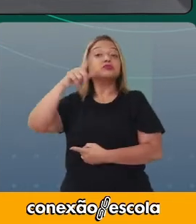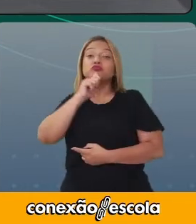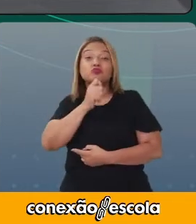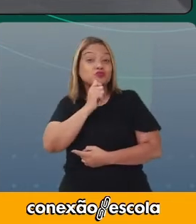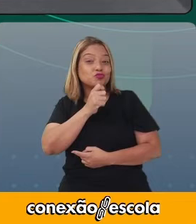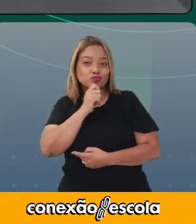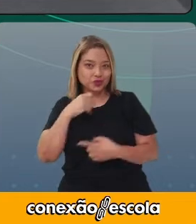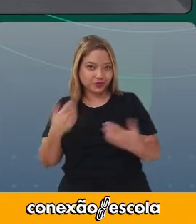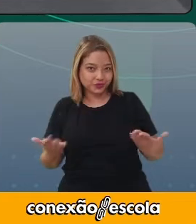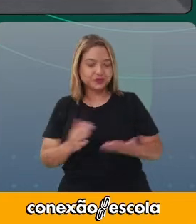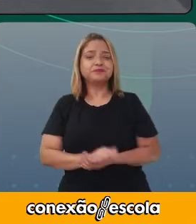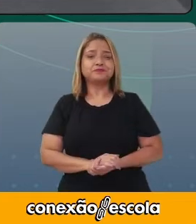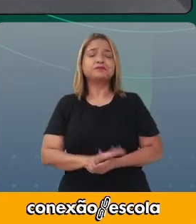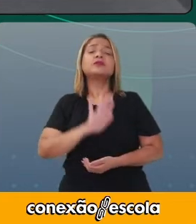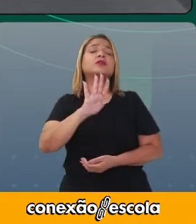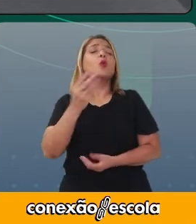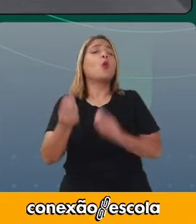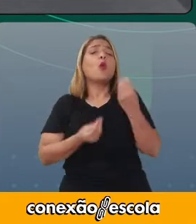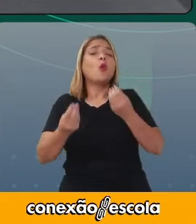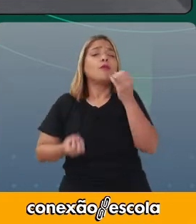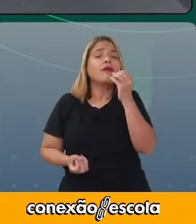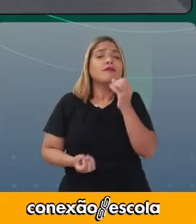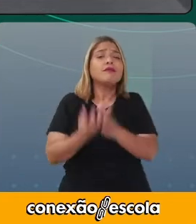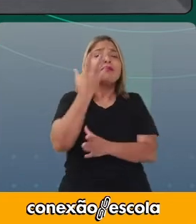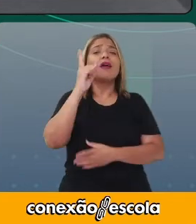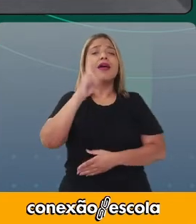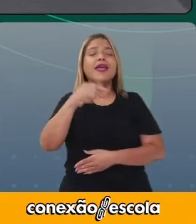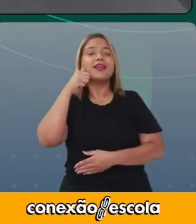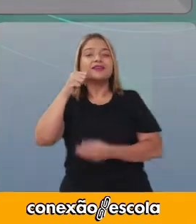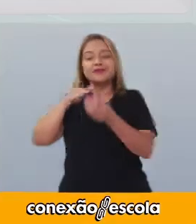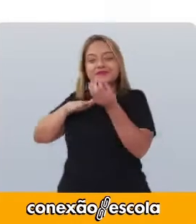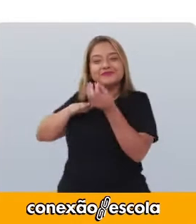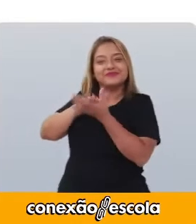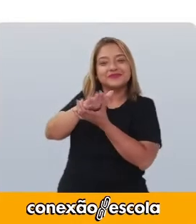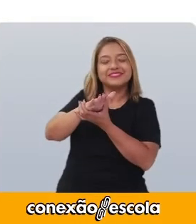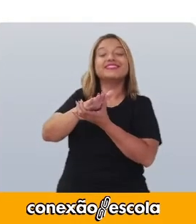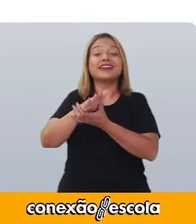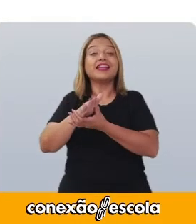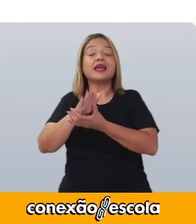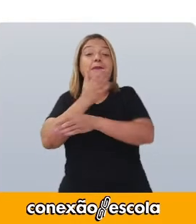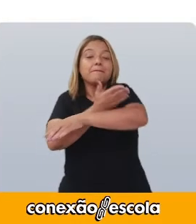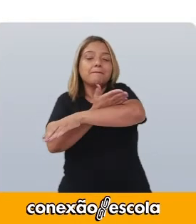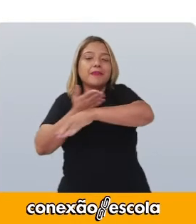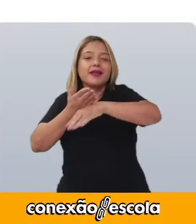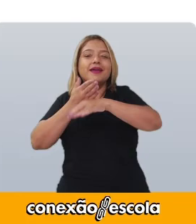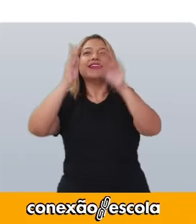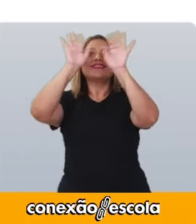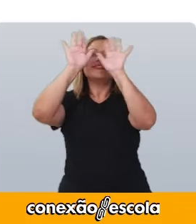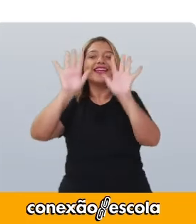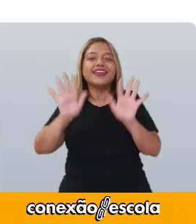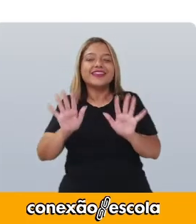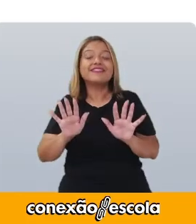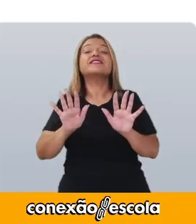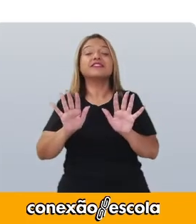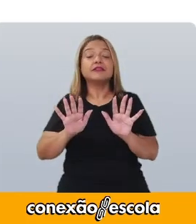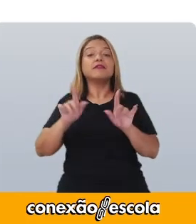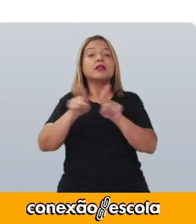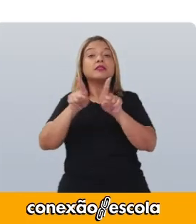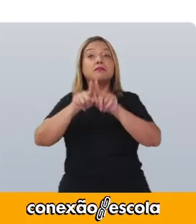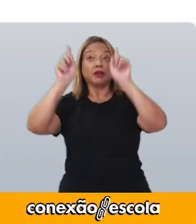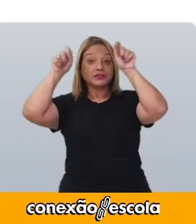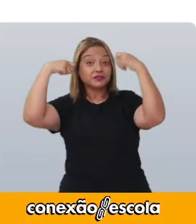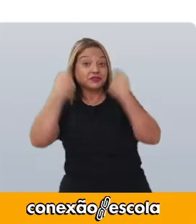nascido a Cinderela, a Branca de Neve, o Chapeuzinho Vermelho, Ali Babá e os